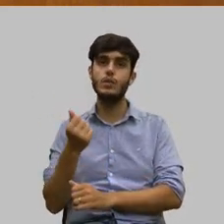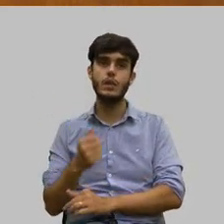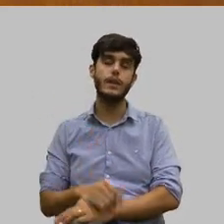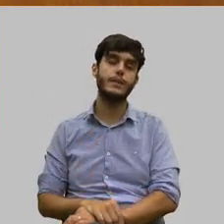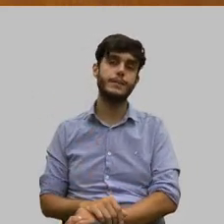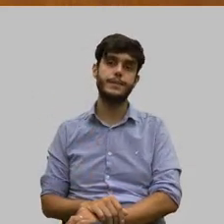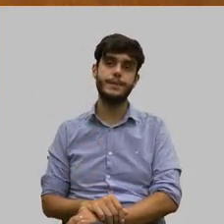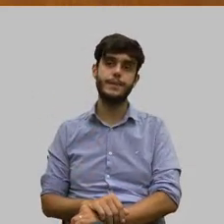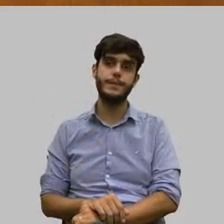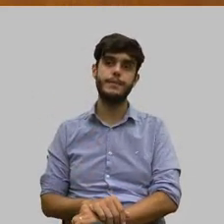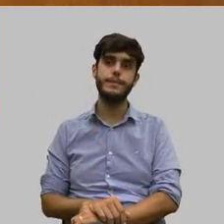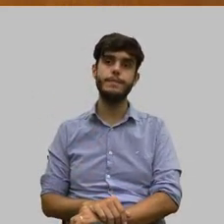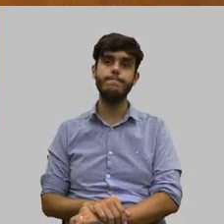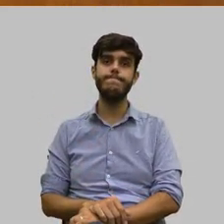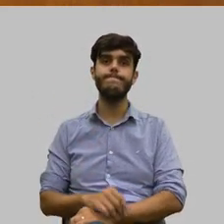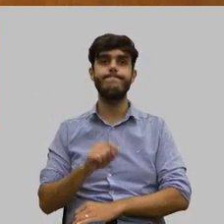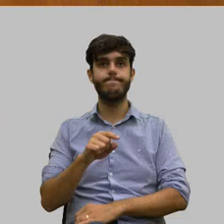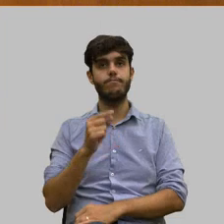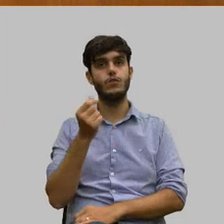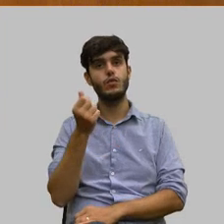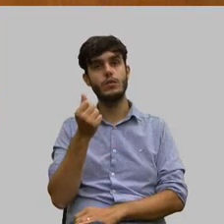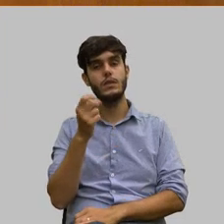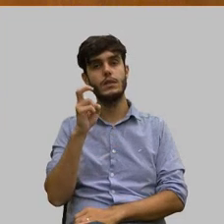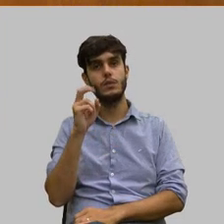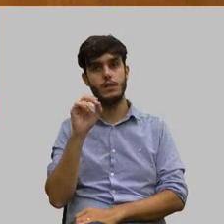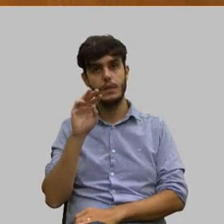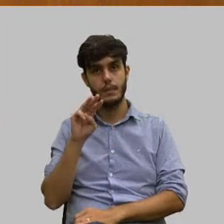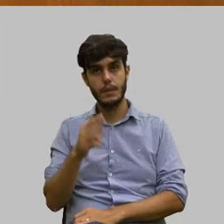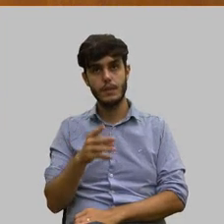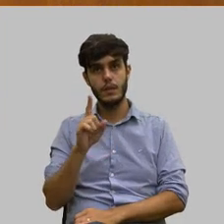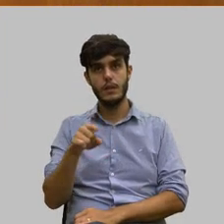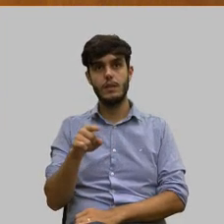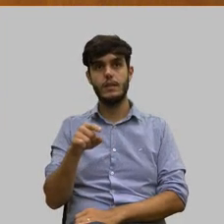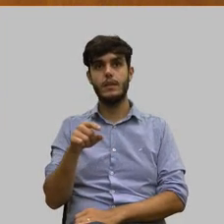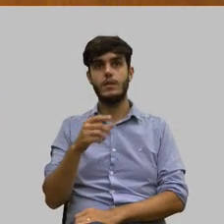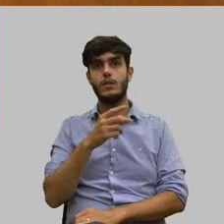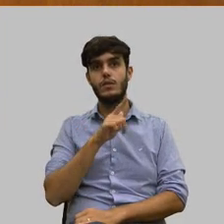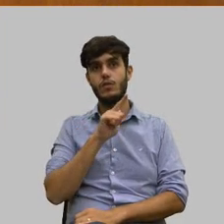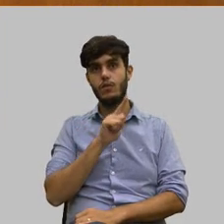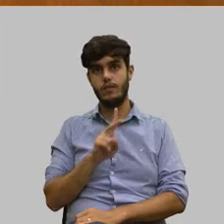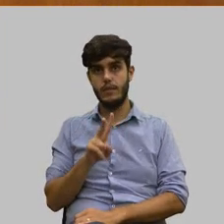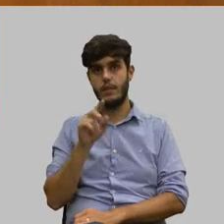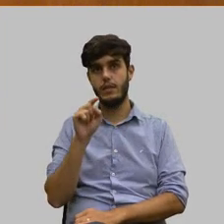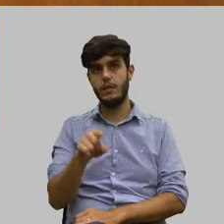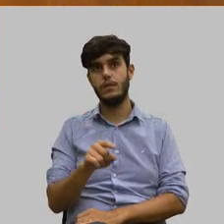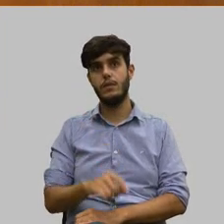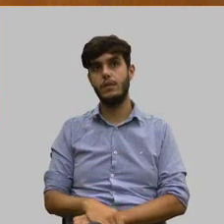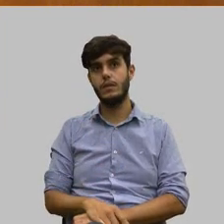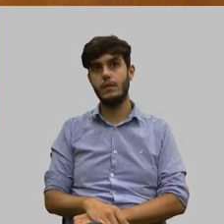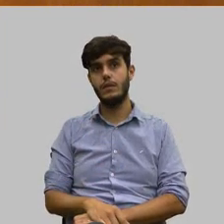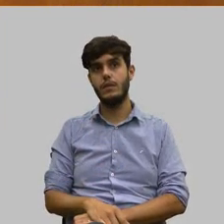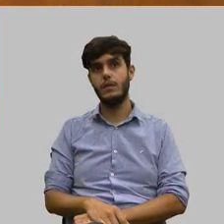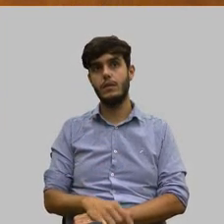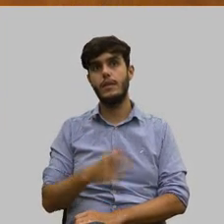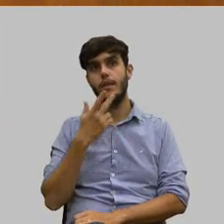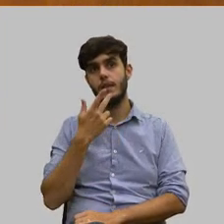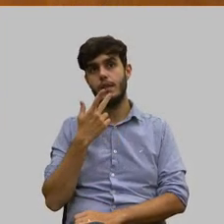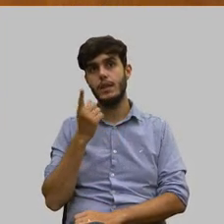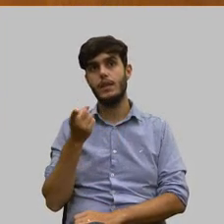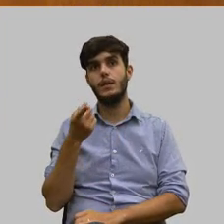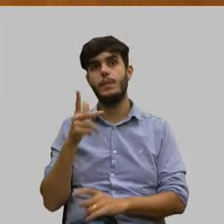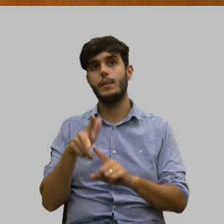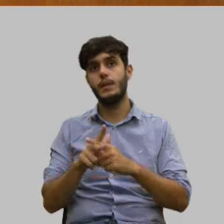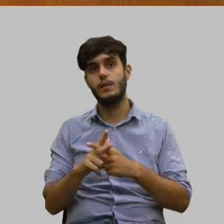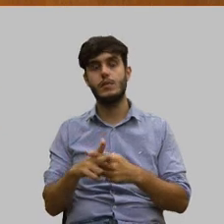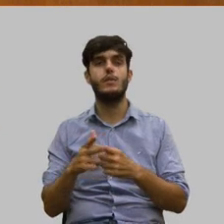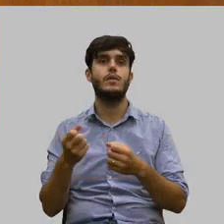custeio custeio Comandante 50 milhões veio do Governo do Estado custei sim aí nós estamos falando de diárias manutenção